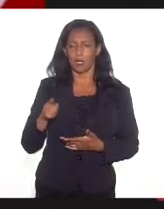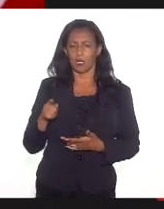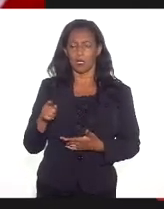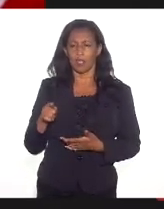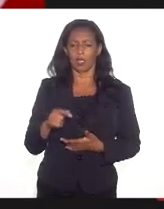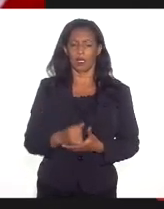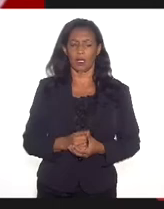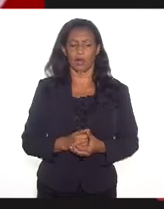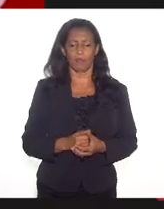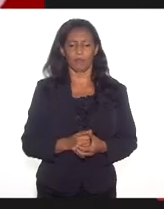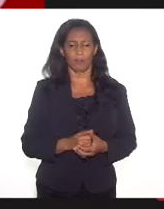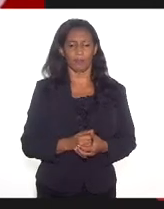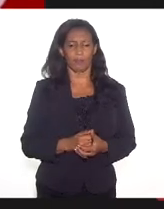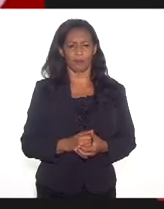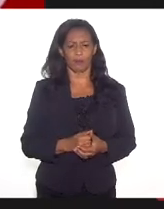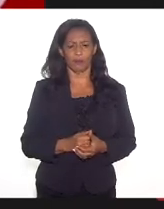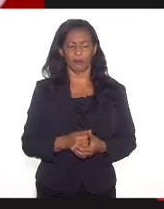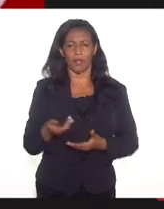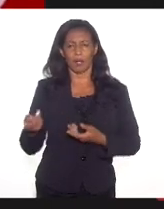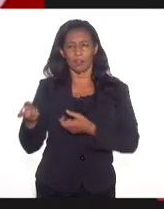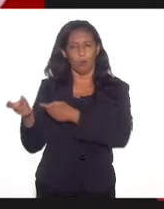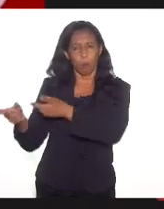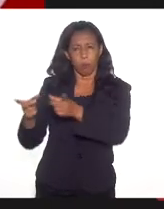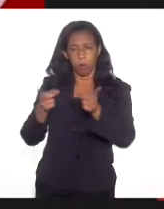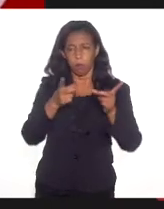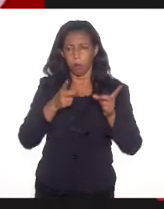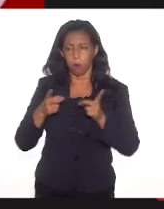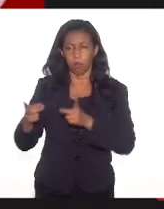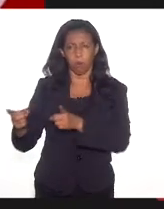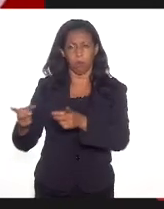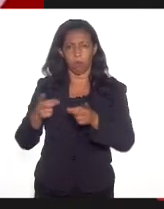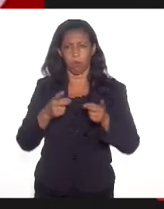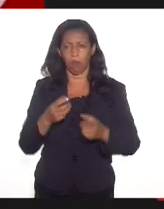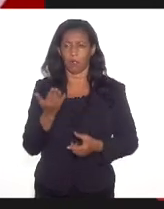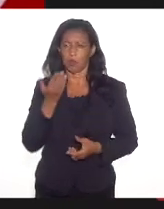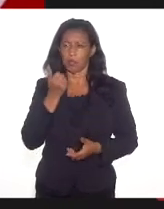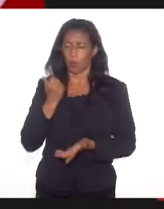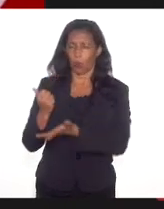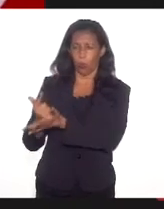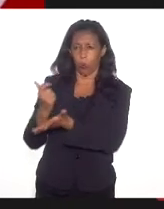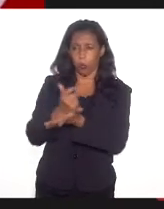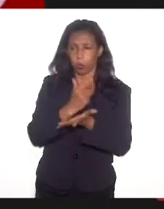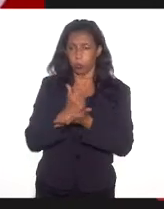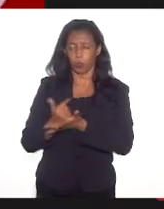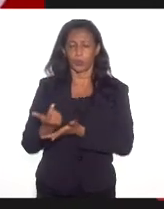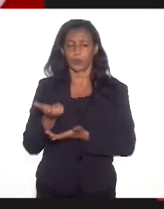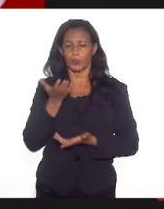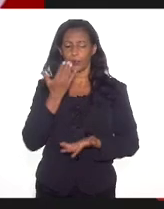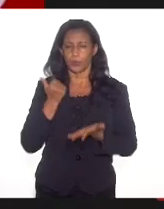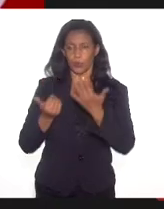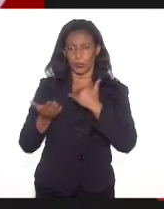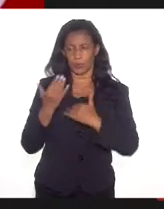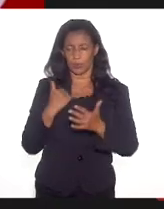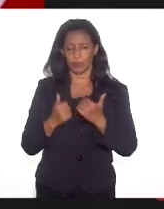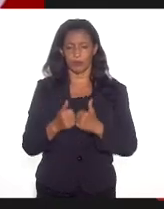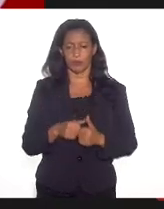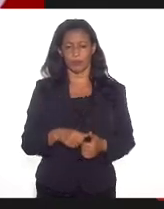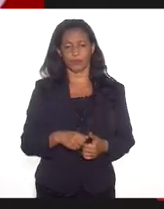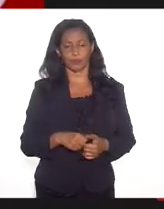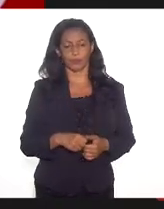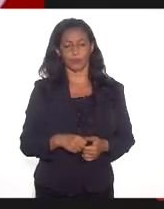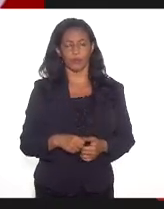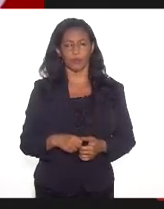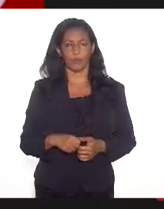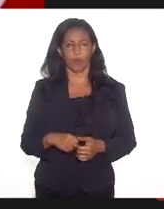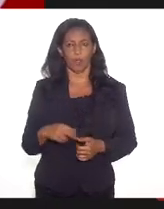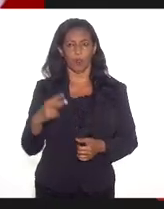essa essa comercialização dos alimentos né esse monopólio quase dos alimentos os